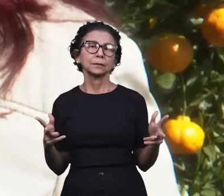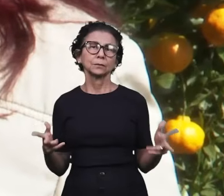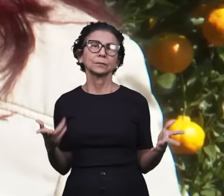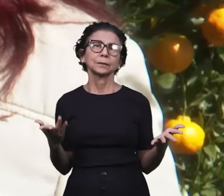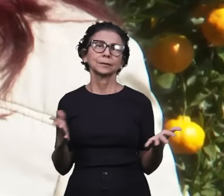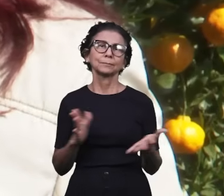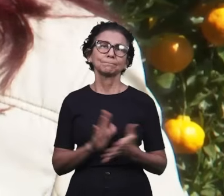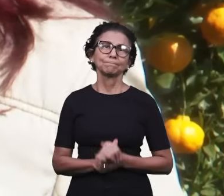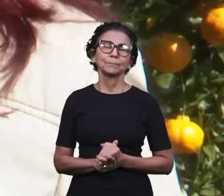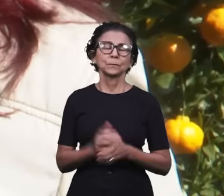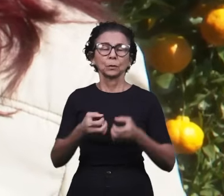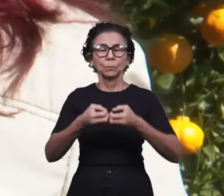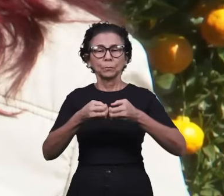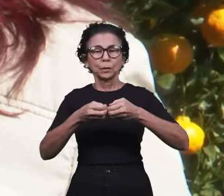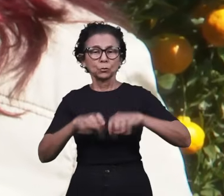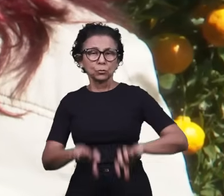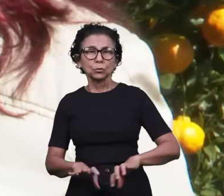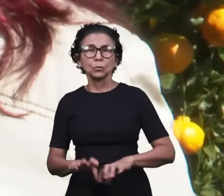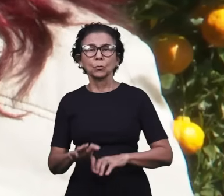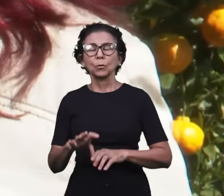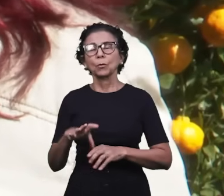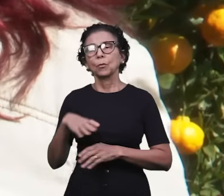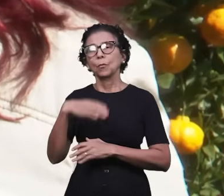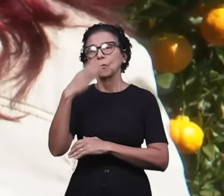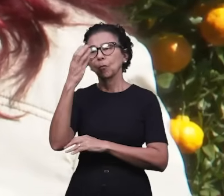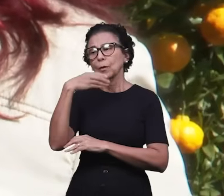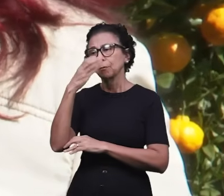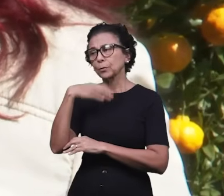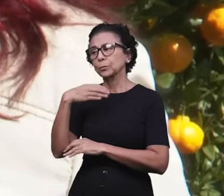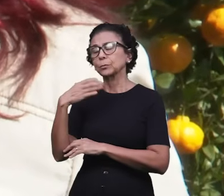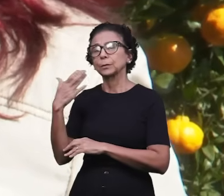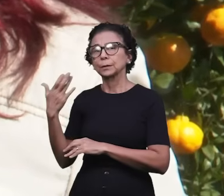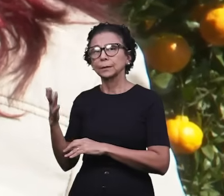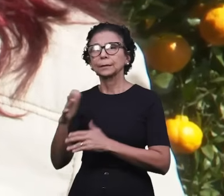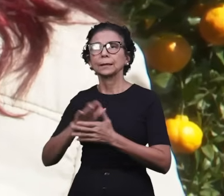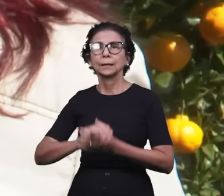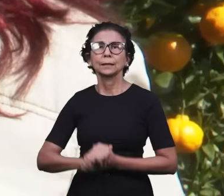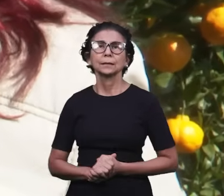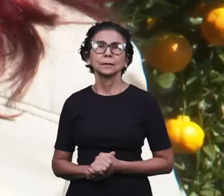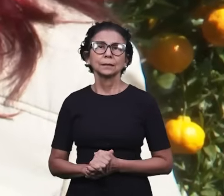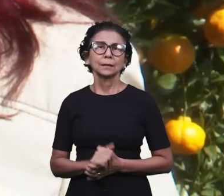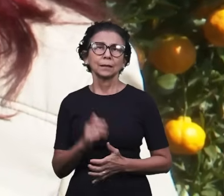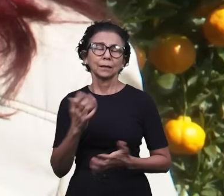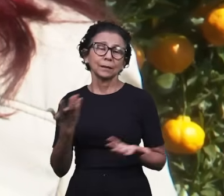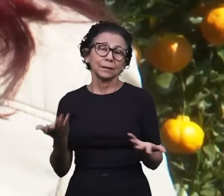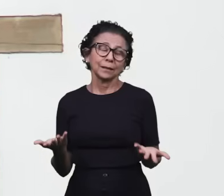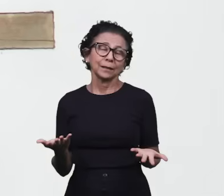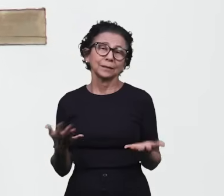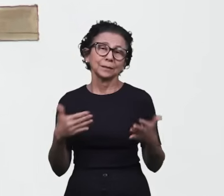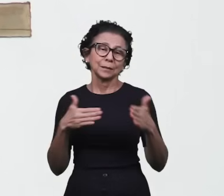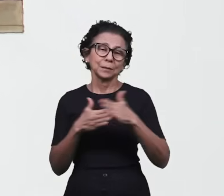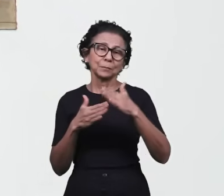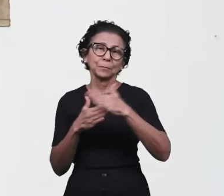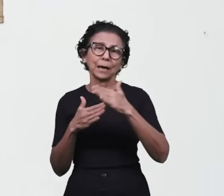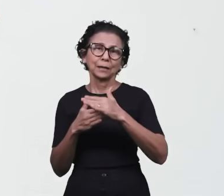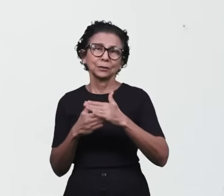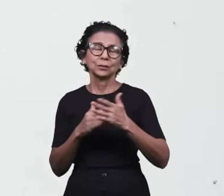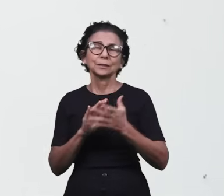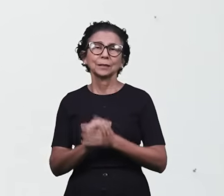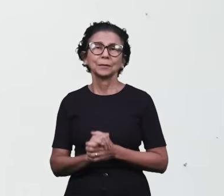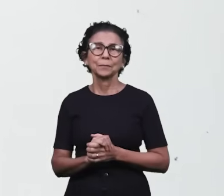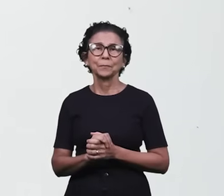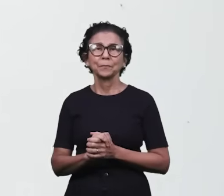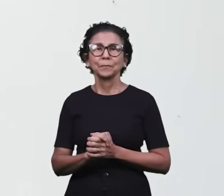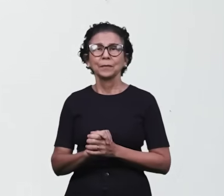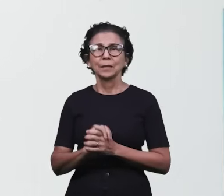solo, a adubação, e com isso a gente tentar reduzir a severidade dessa doença aqui na região. O Incaper tem um